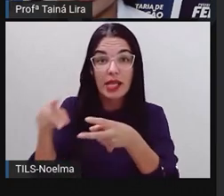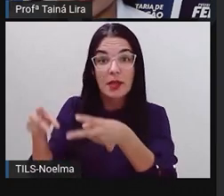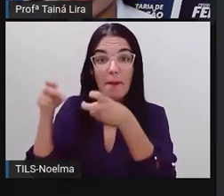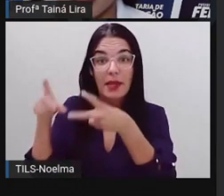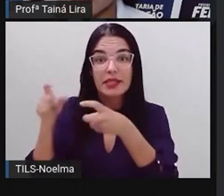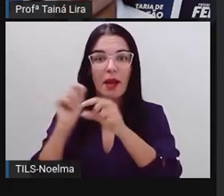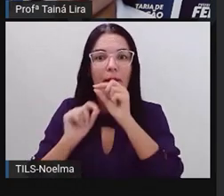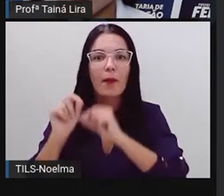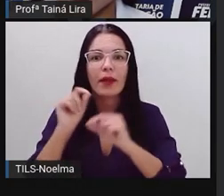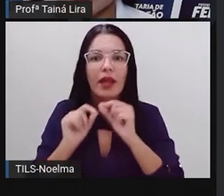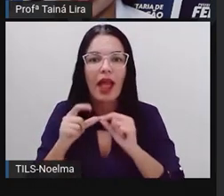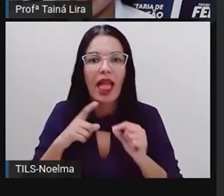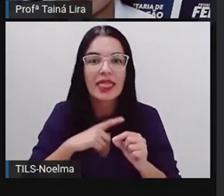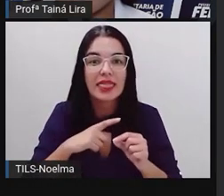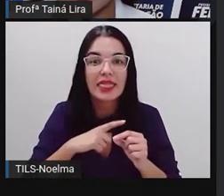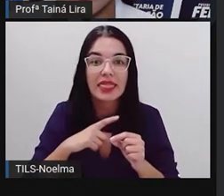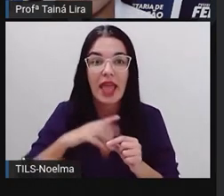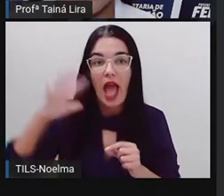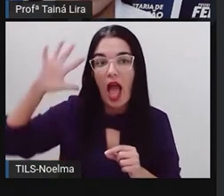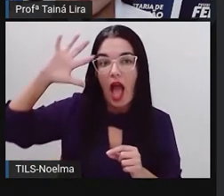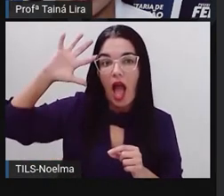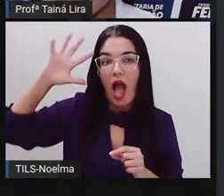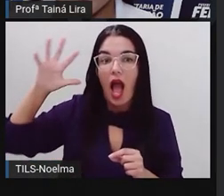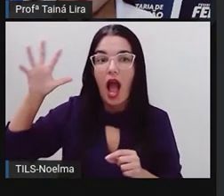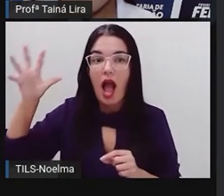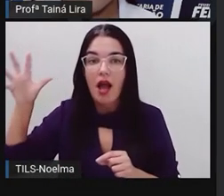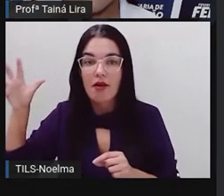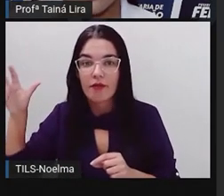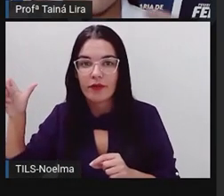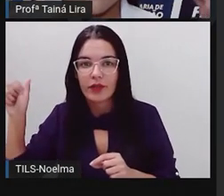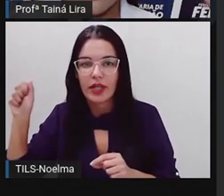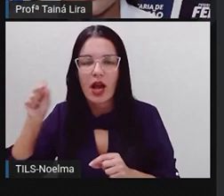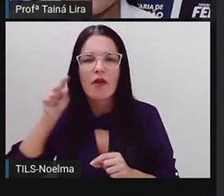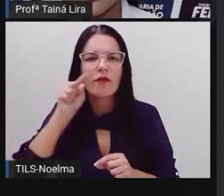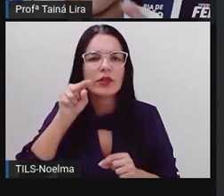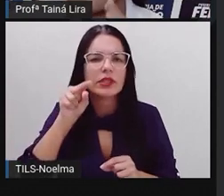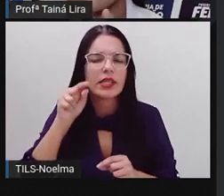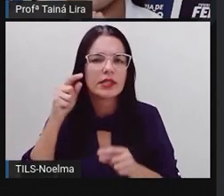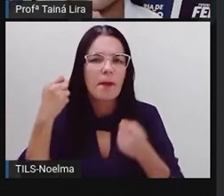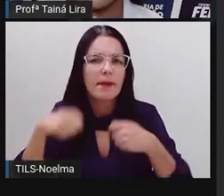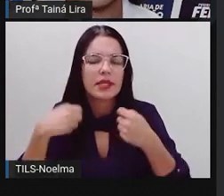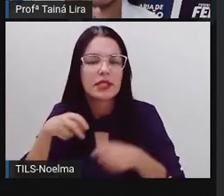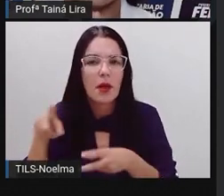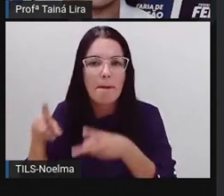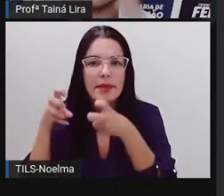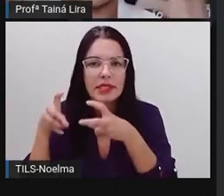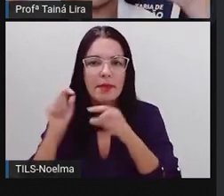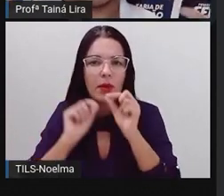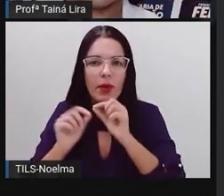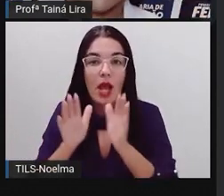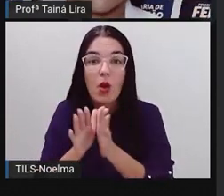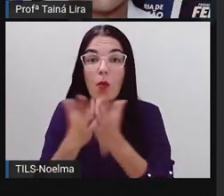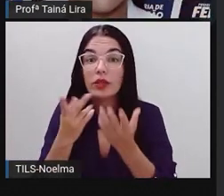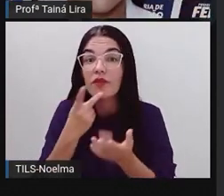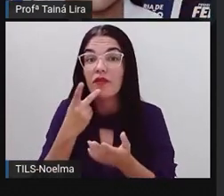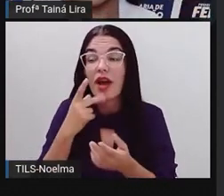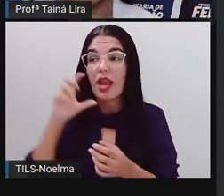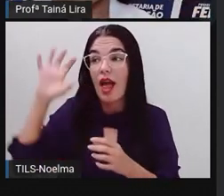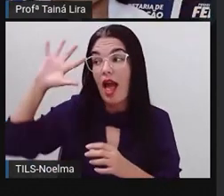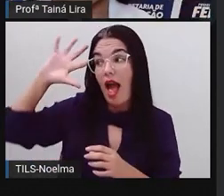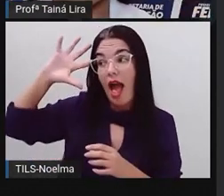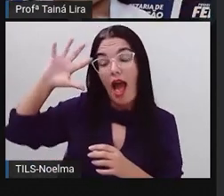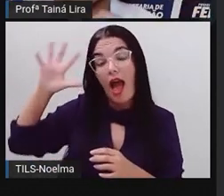percebam aqui ó a gente tem a África tá o que é pro quer que vocês percebam é quando a gente fala África